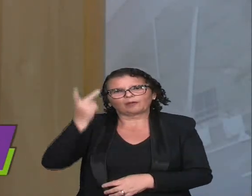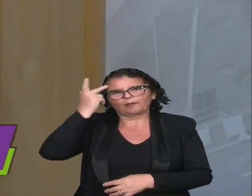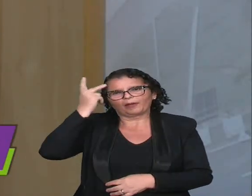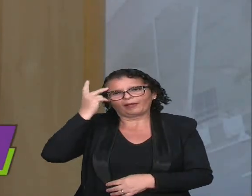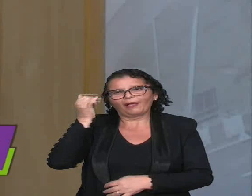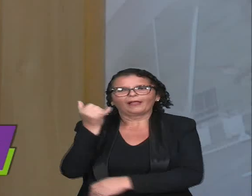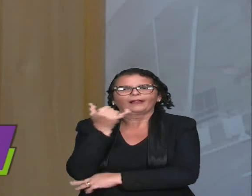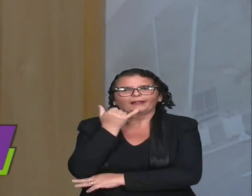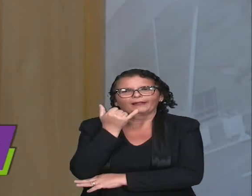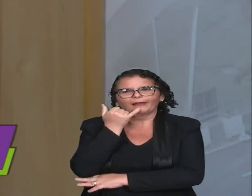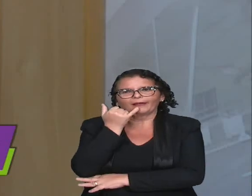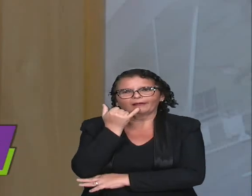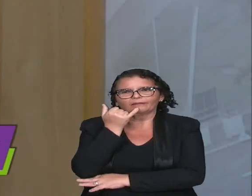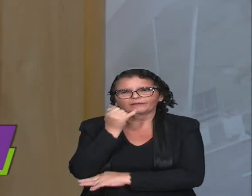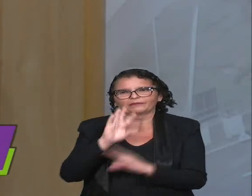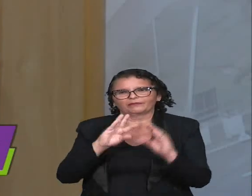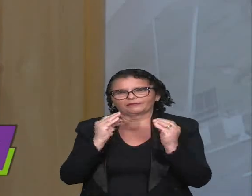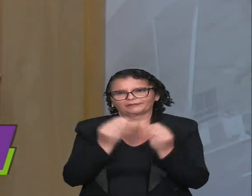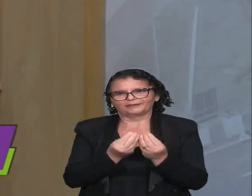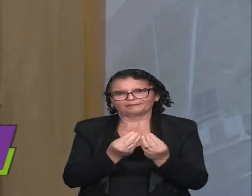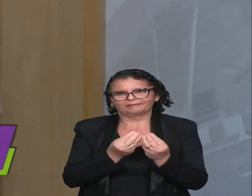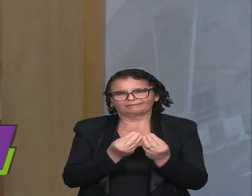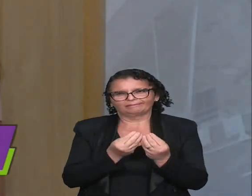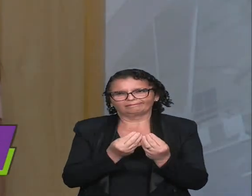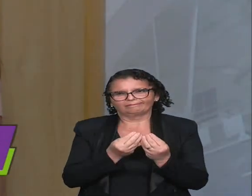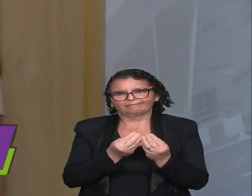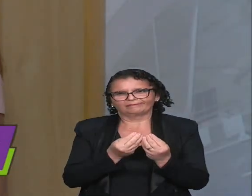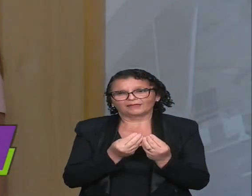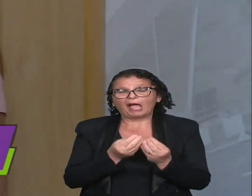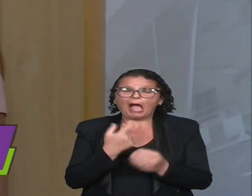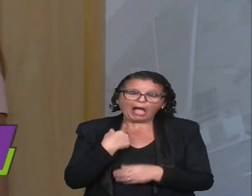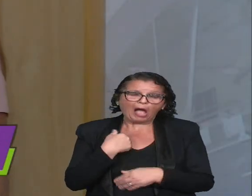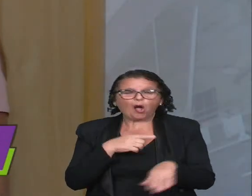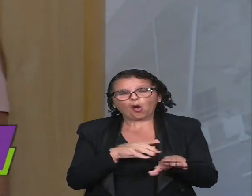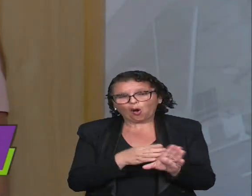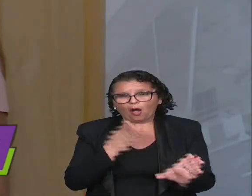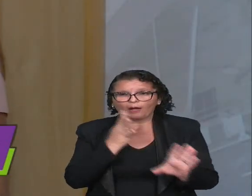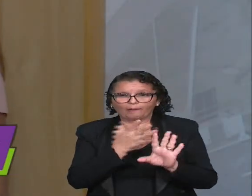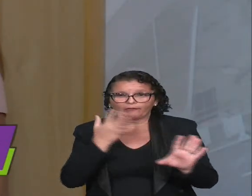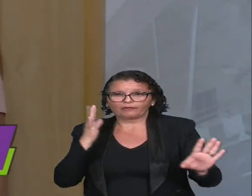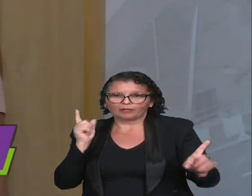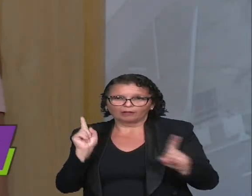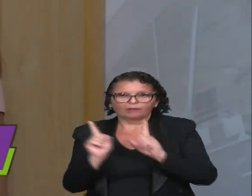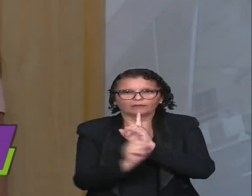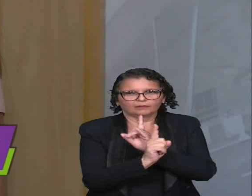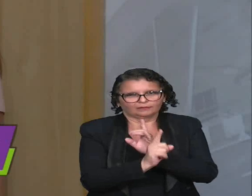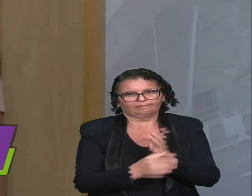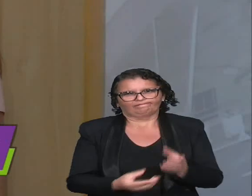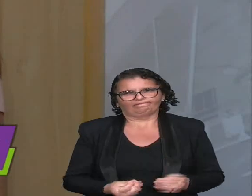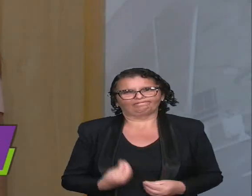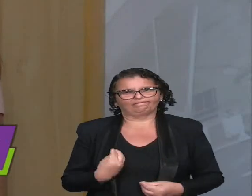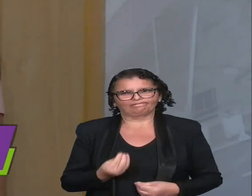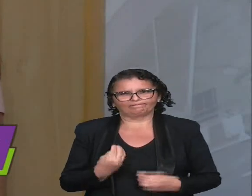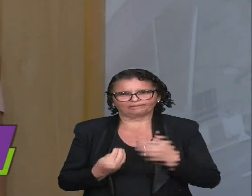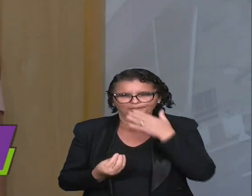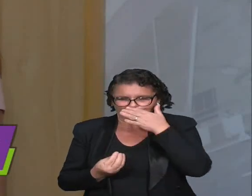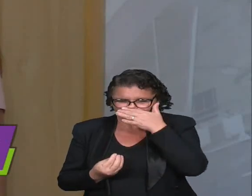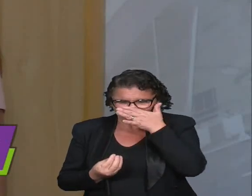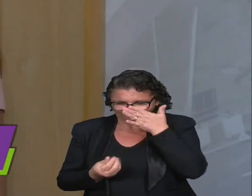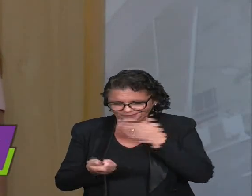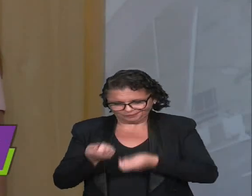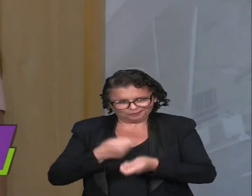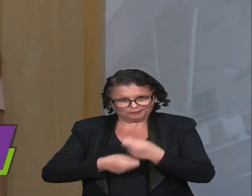vem Ligar para a família do paciente né então eu digo aqui é gerenciar